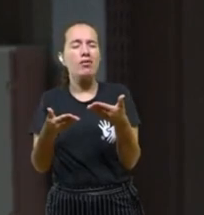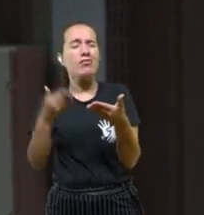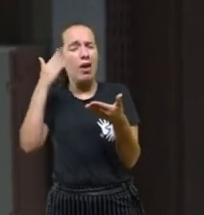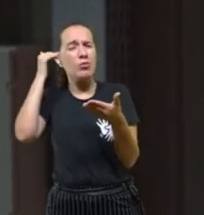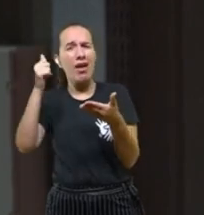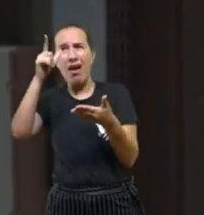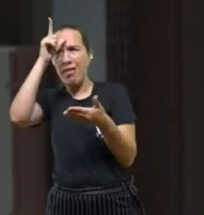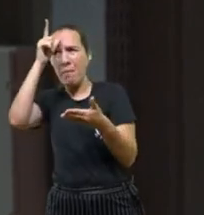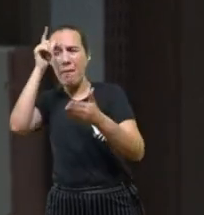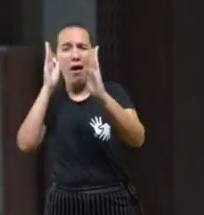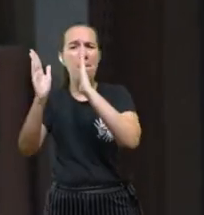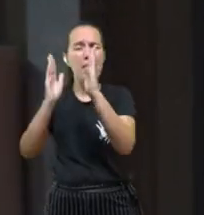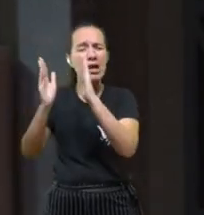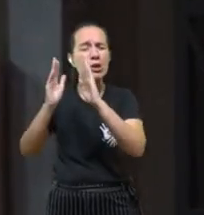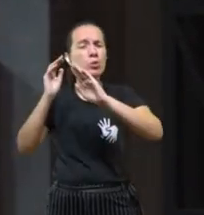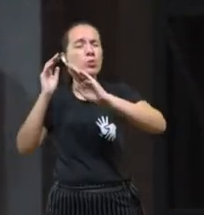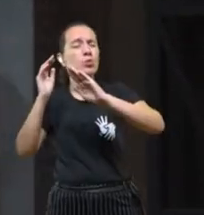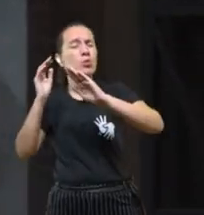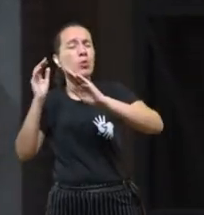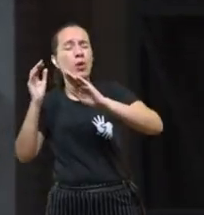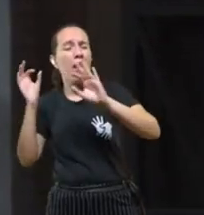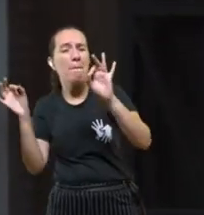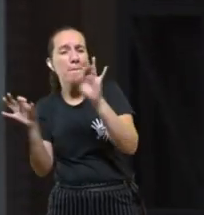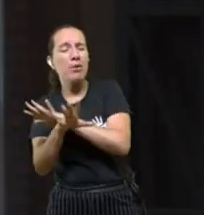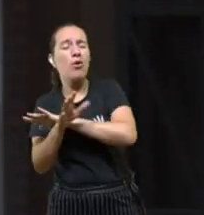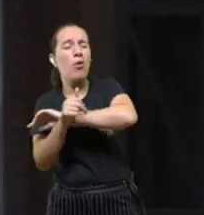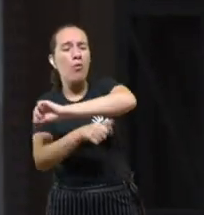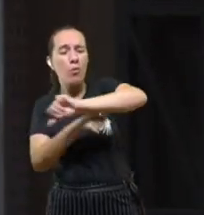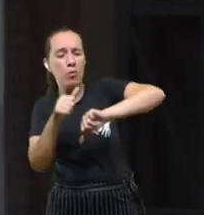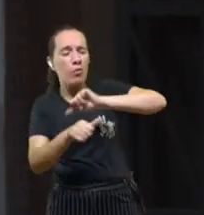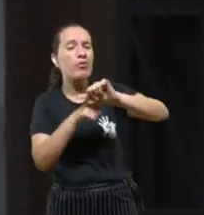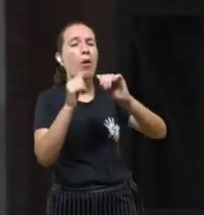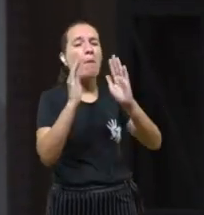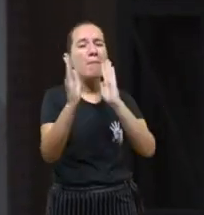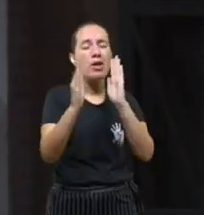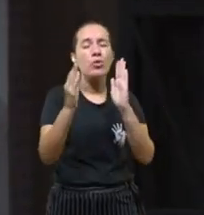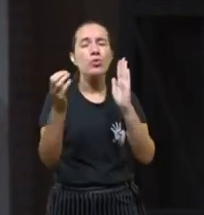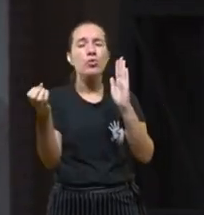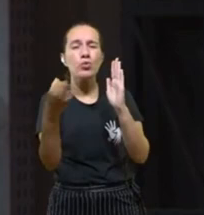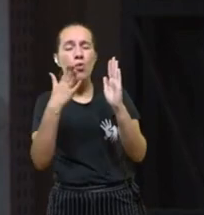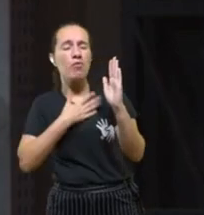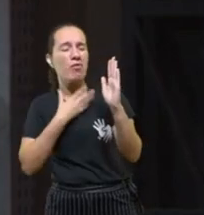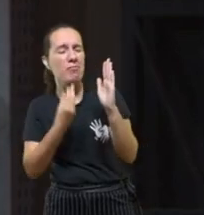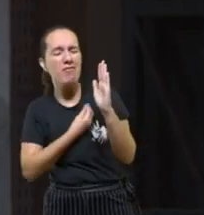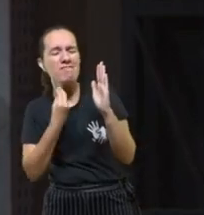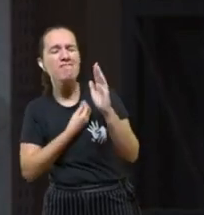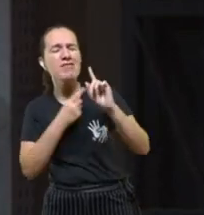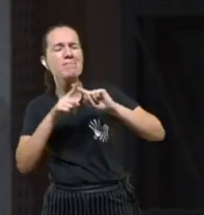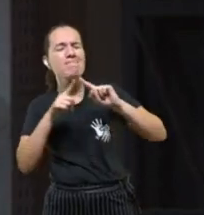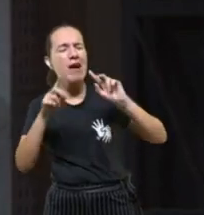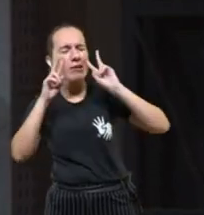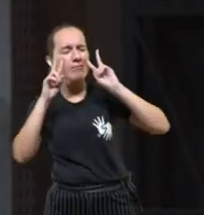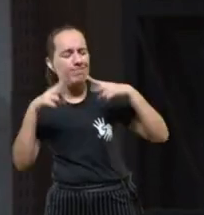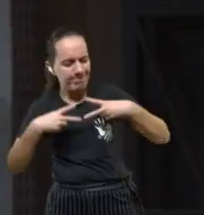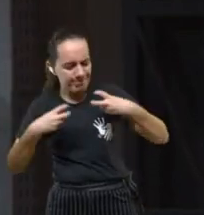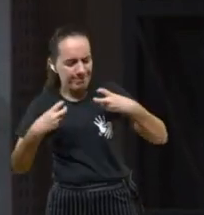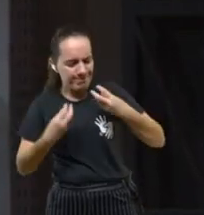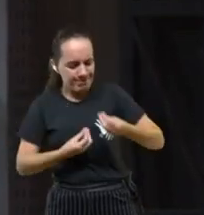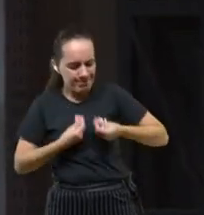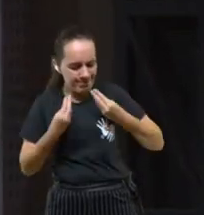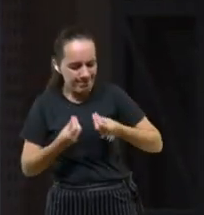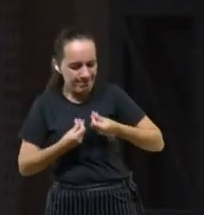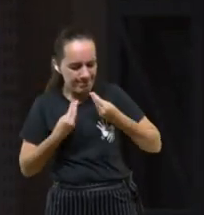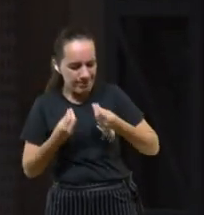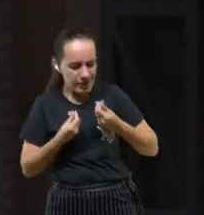está mudando, mas Senhor, me mostra dentro de mim o que iria ser